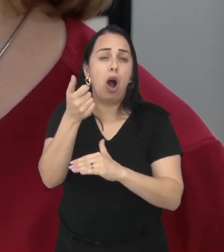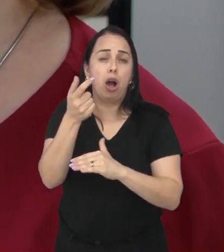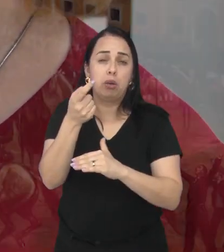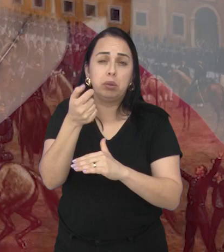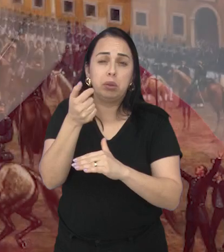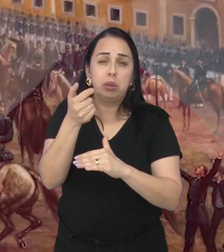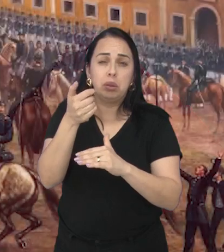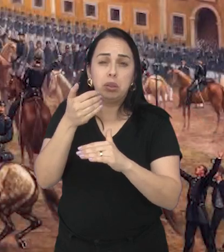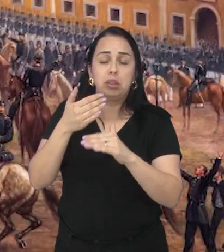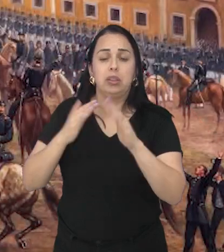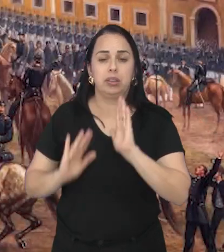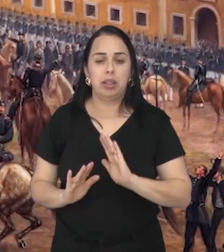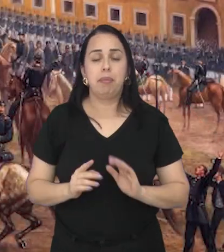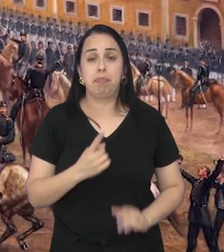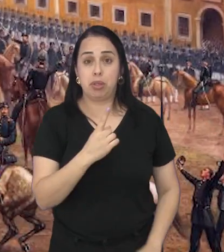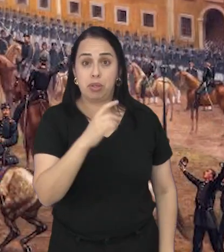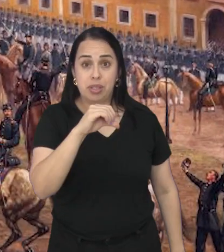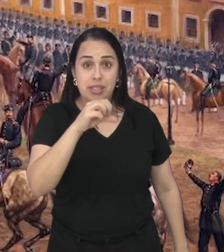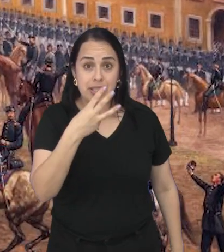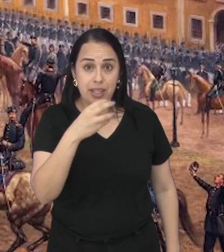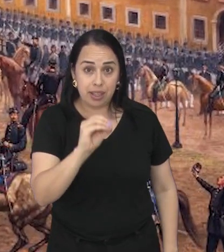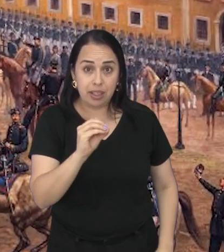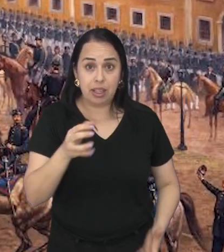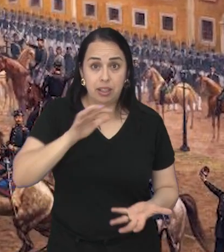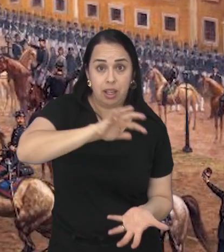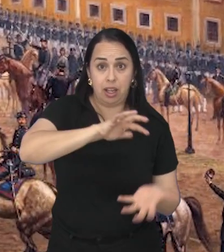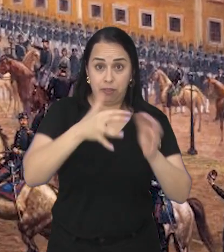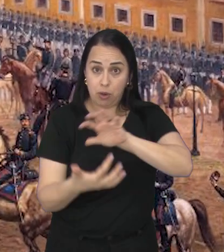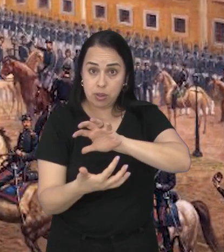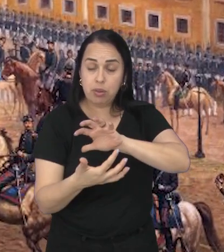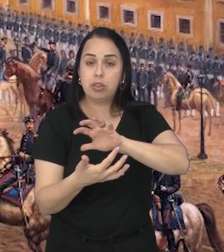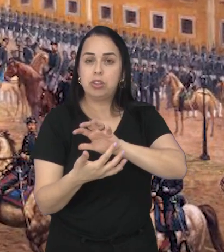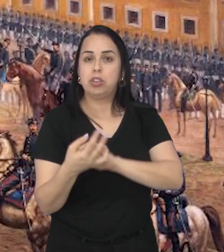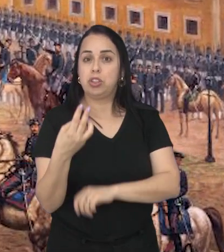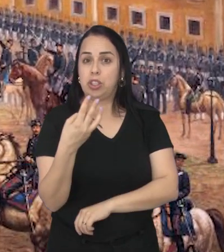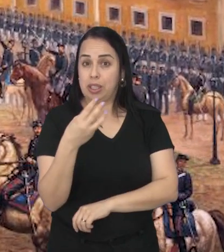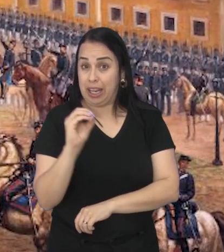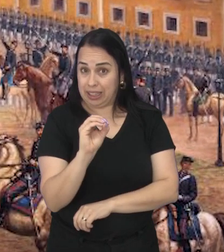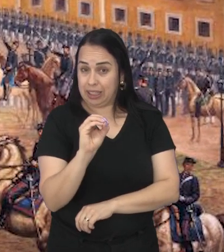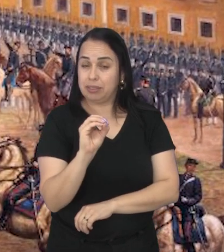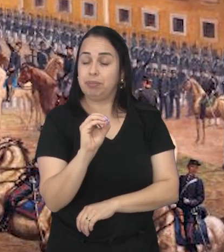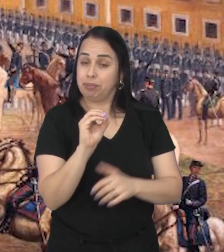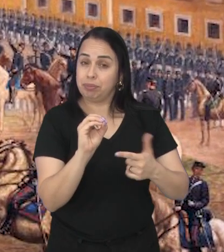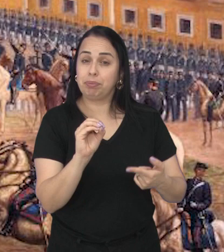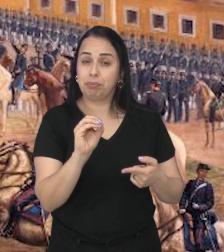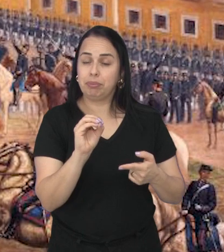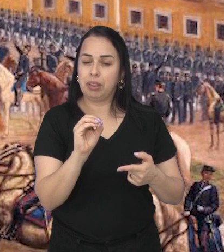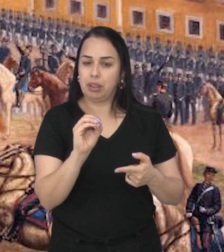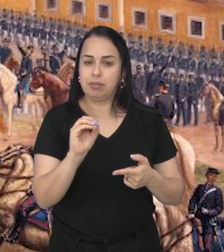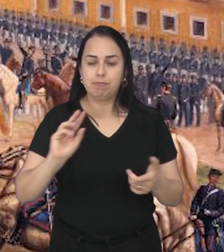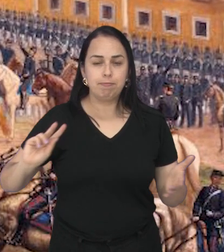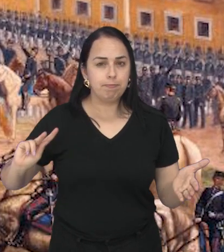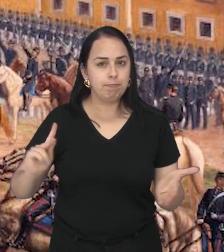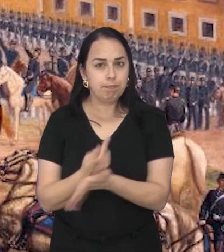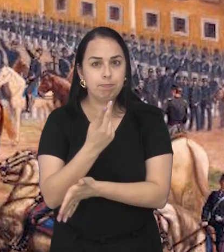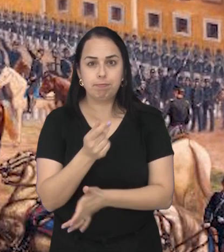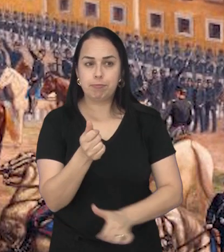muito pouco, tanto que em 1930, a Revolução de 30, ela realmente vem